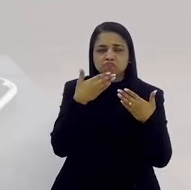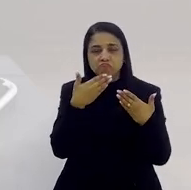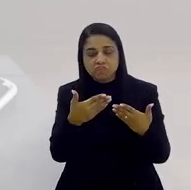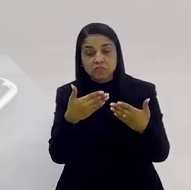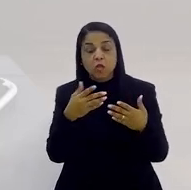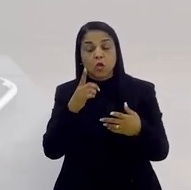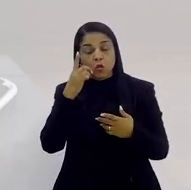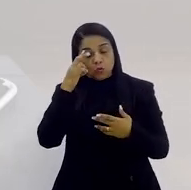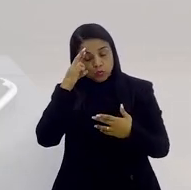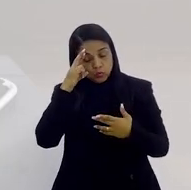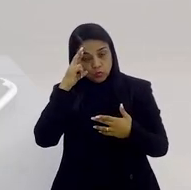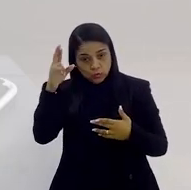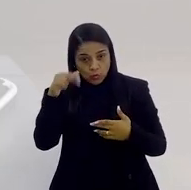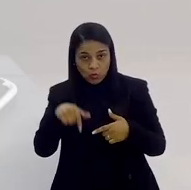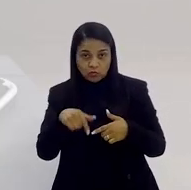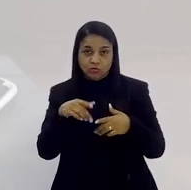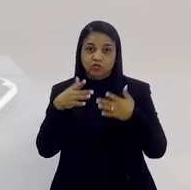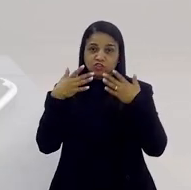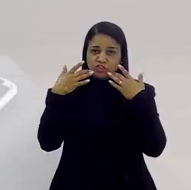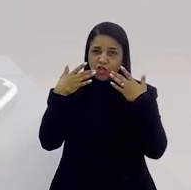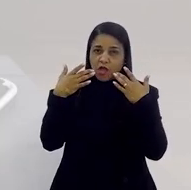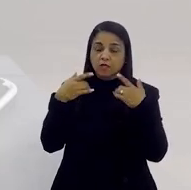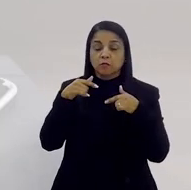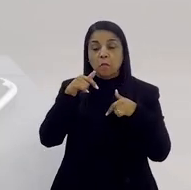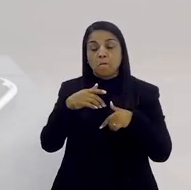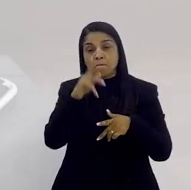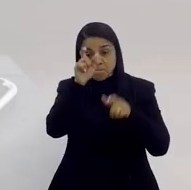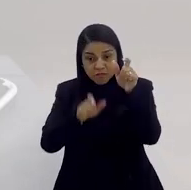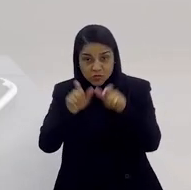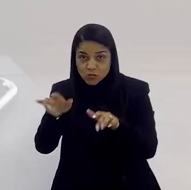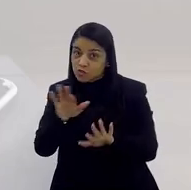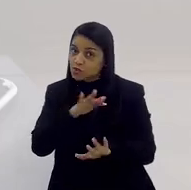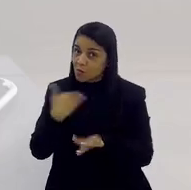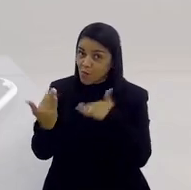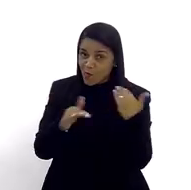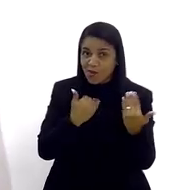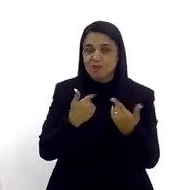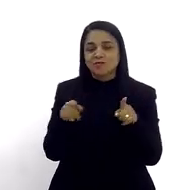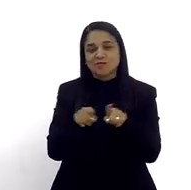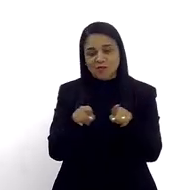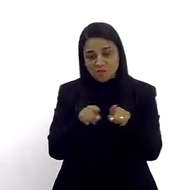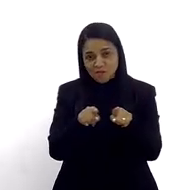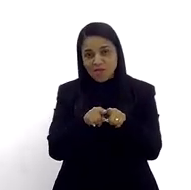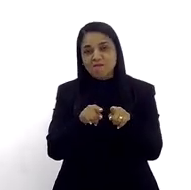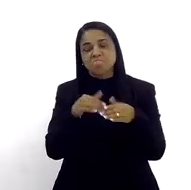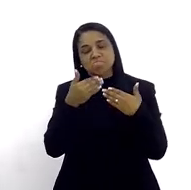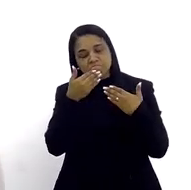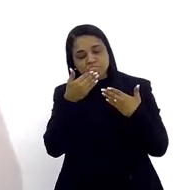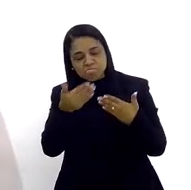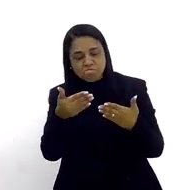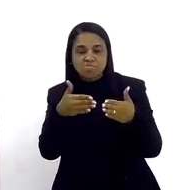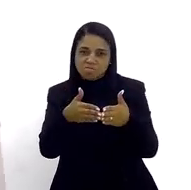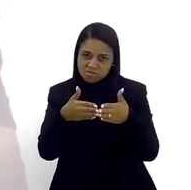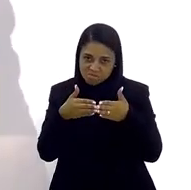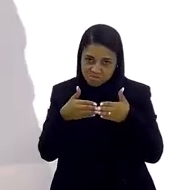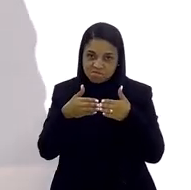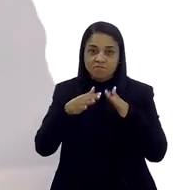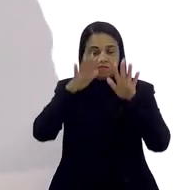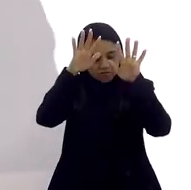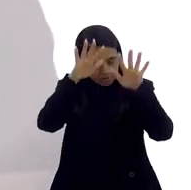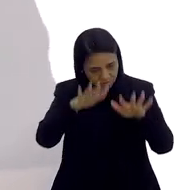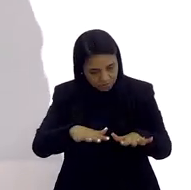do teatro para todas as pessoas que não estão mais presentes nesse mundo que passaram naquele teatro que são meus contemporâneos e que eu